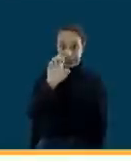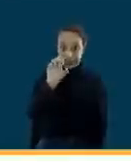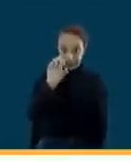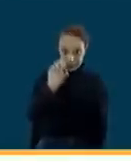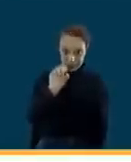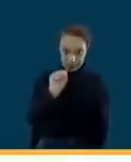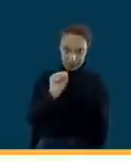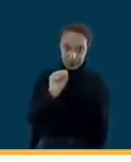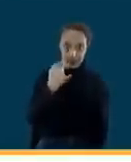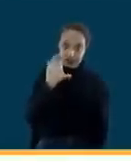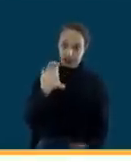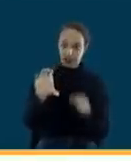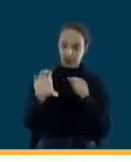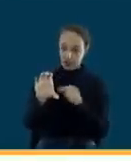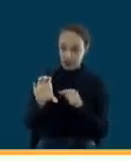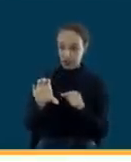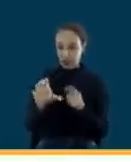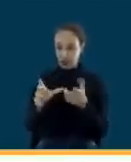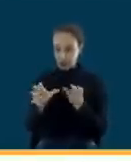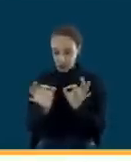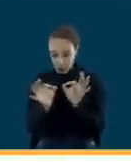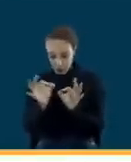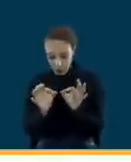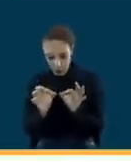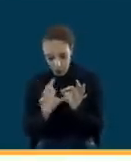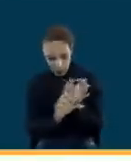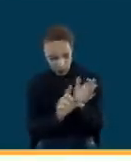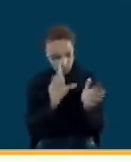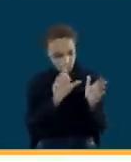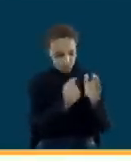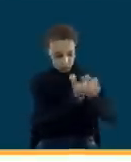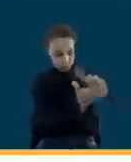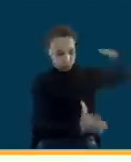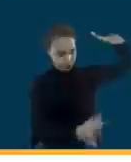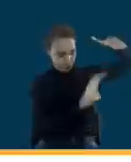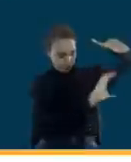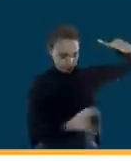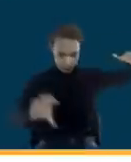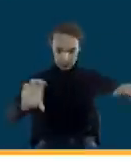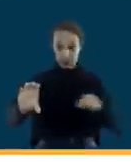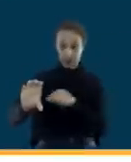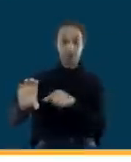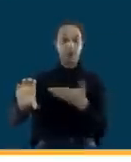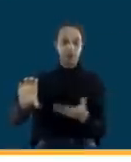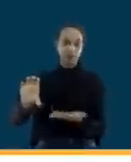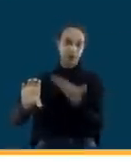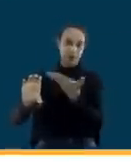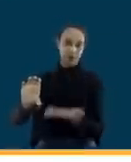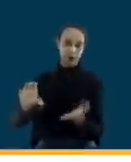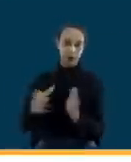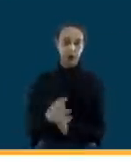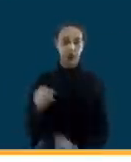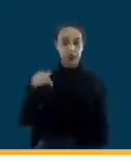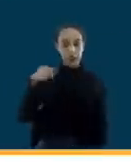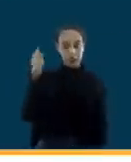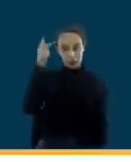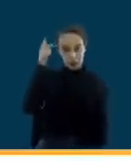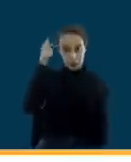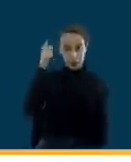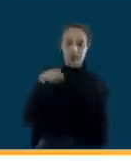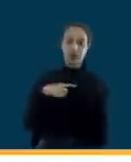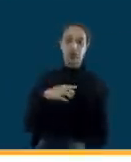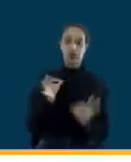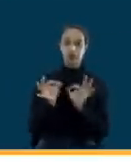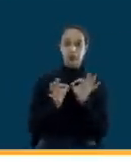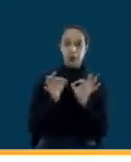pedaço disso, de uma área importante. No caso de São Paulo, a gente tem uma articulação maior com o mundo da cultura, e